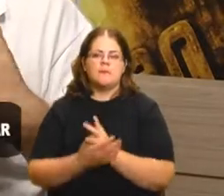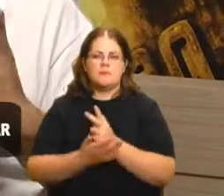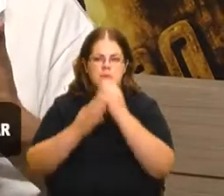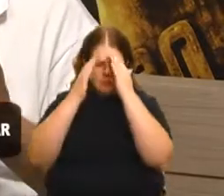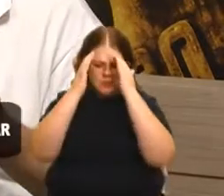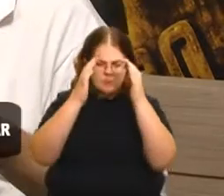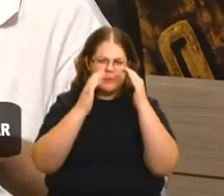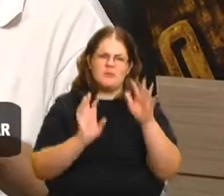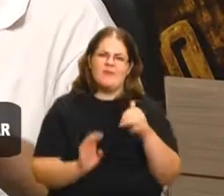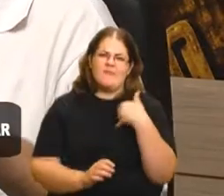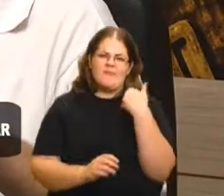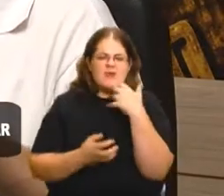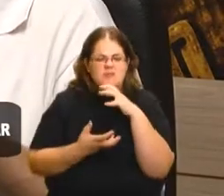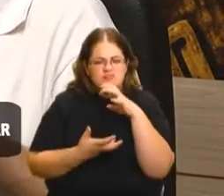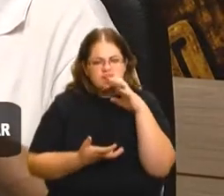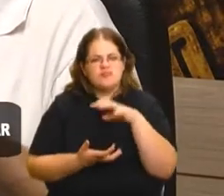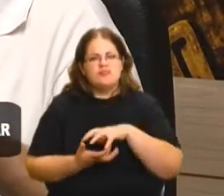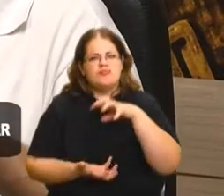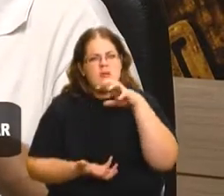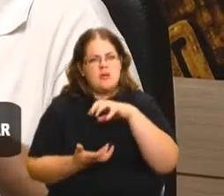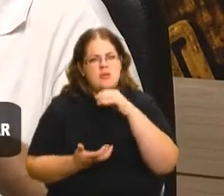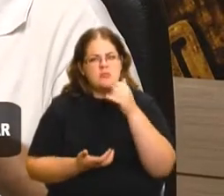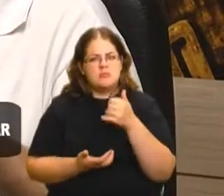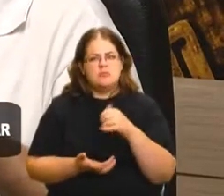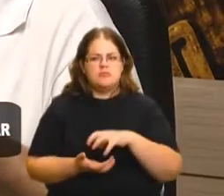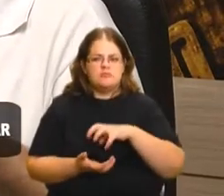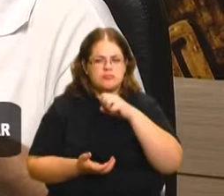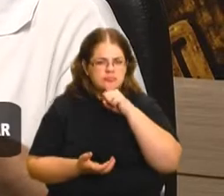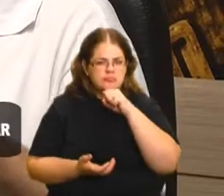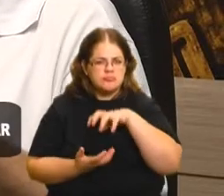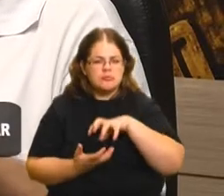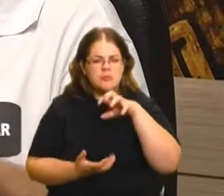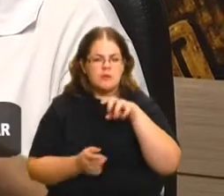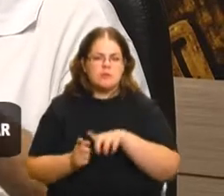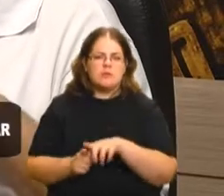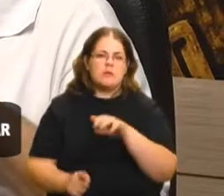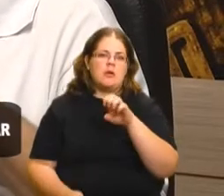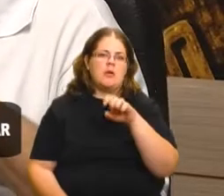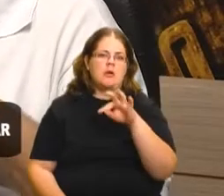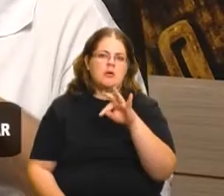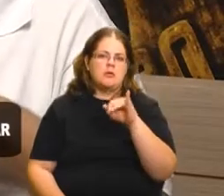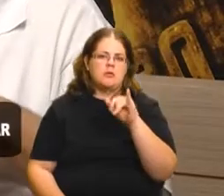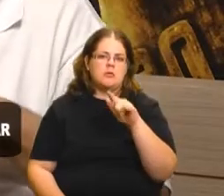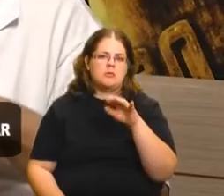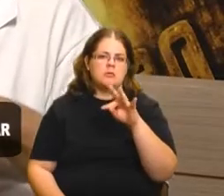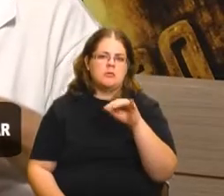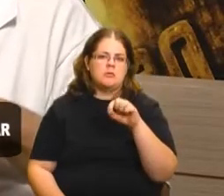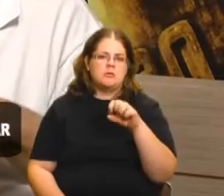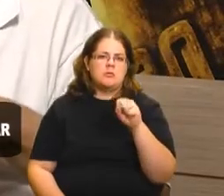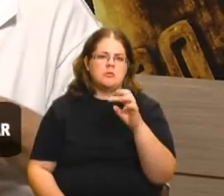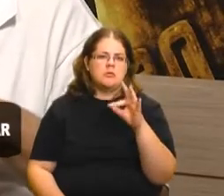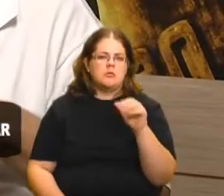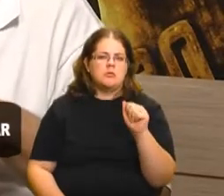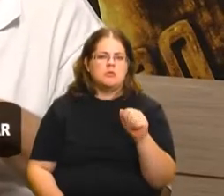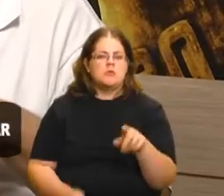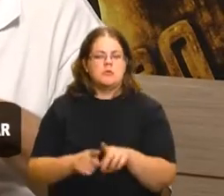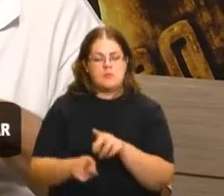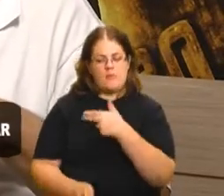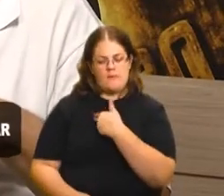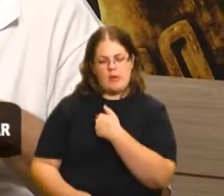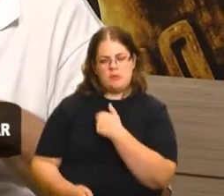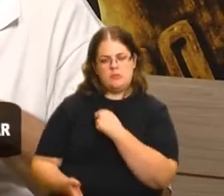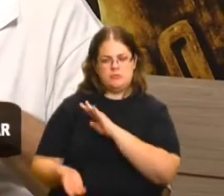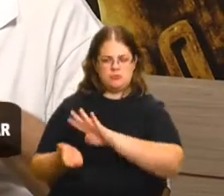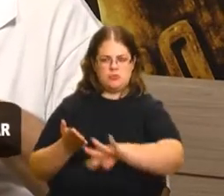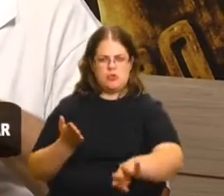assim, grande respeitabilidade nas Forças Armadas, tinha sido oriundo do movimento tenentista, né? É derrotado